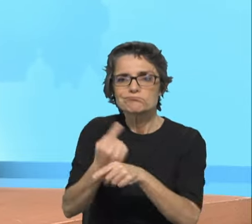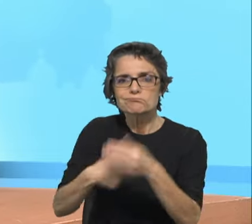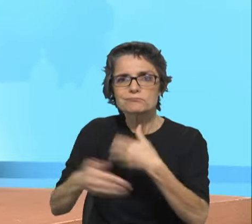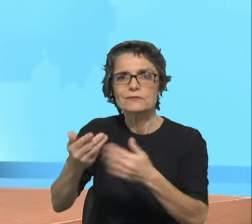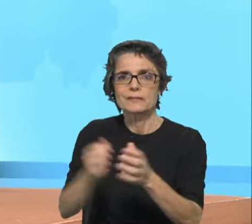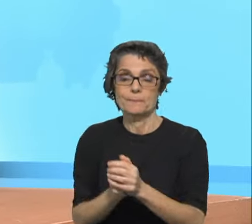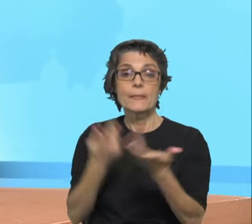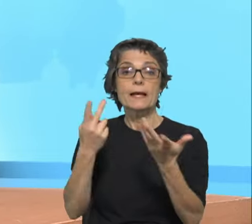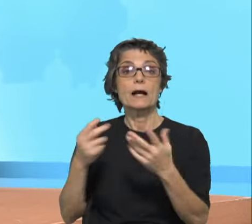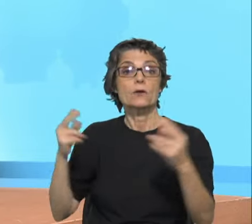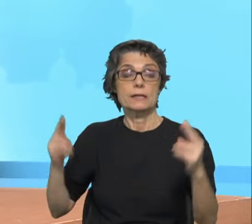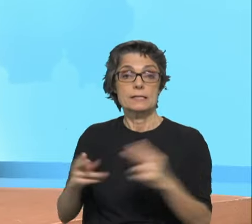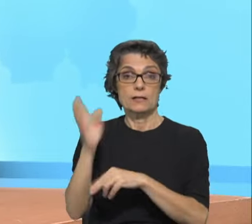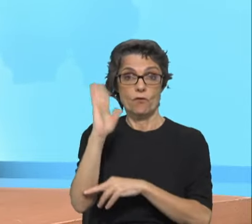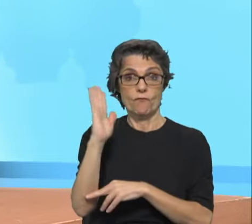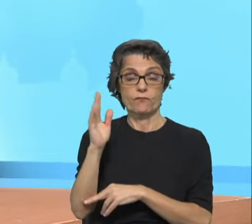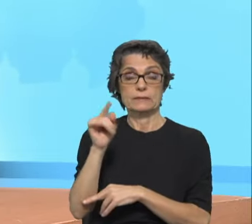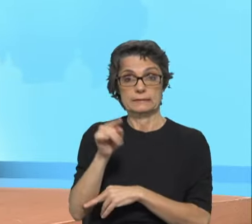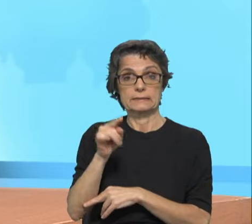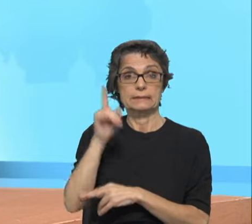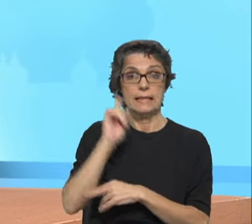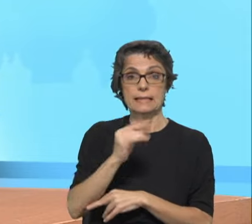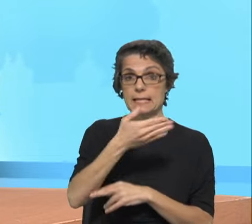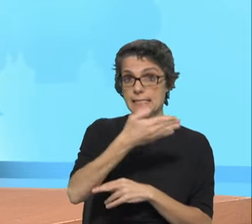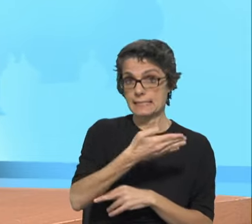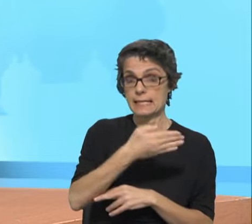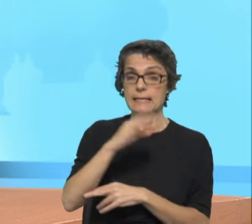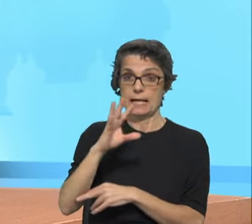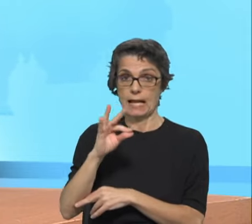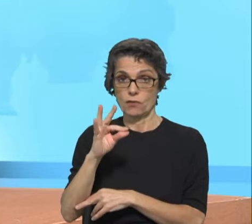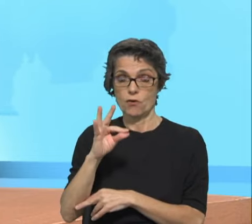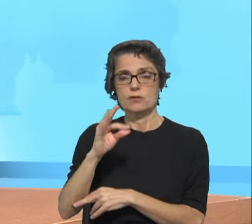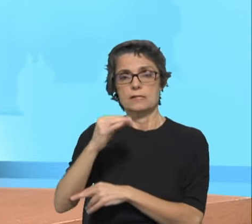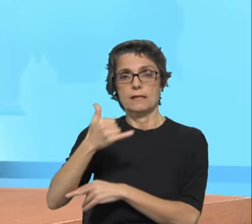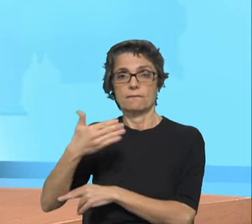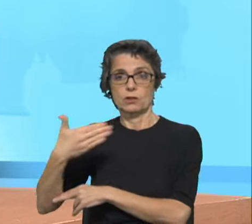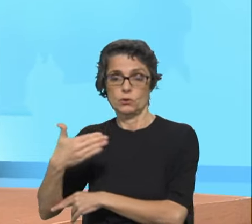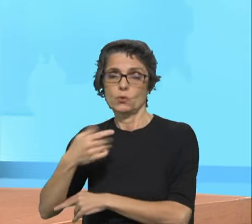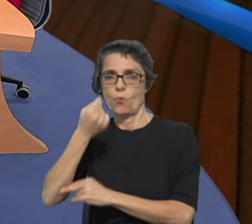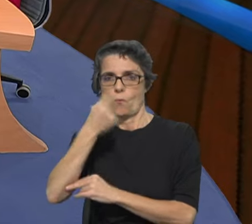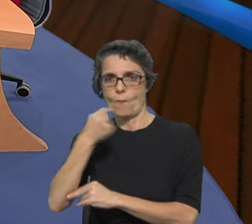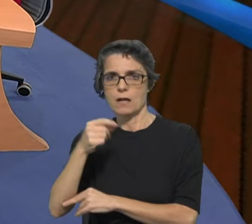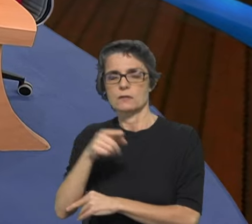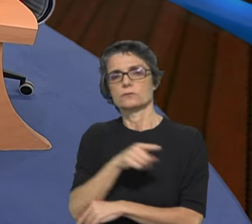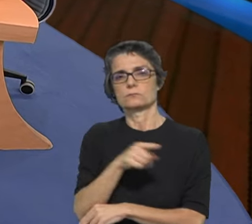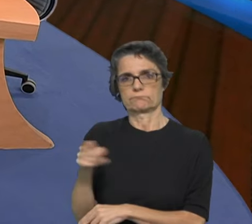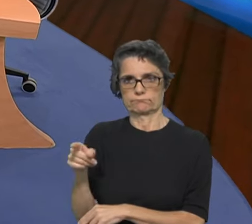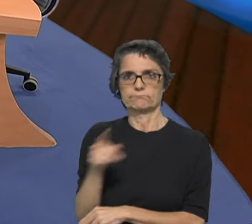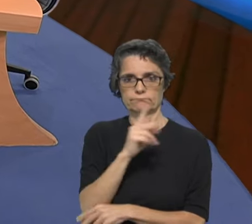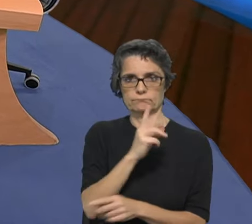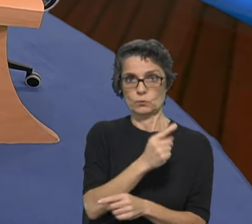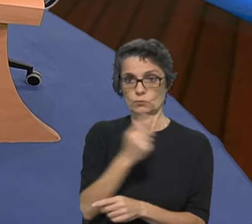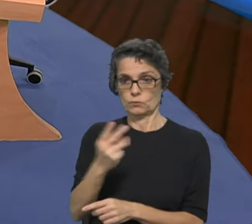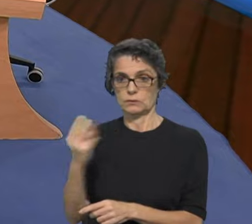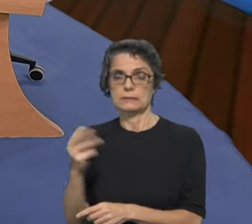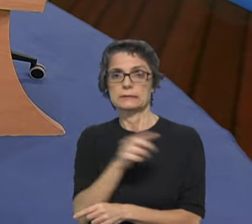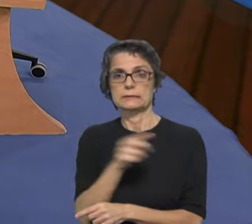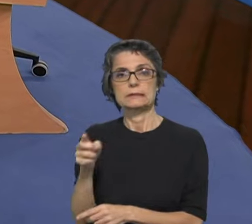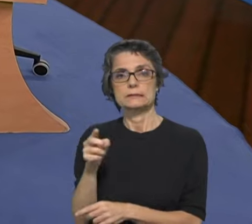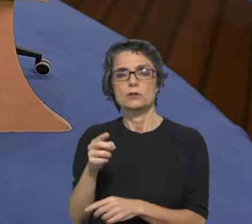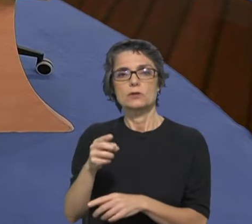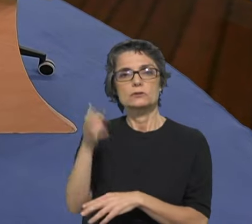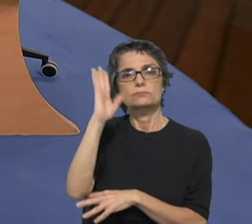primeiras 3, dias 7, 14 e 21 de maio, são a partir dos estaleiros